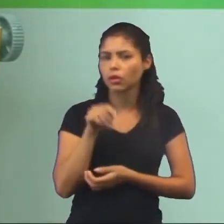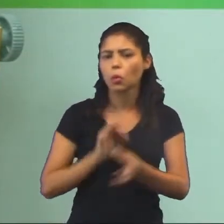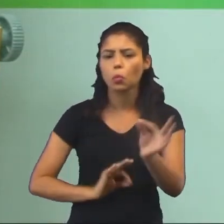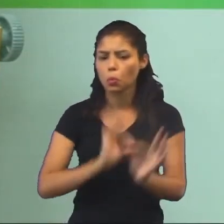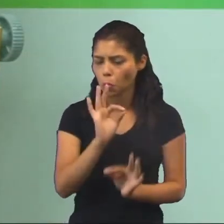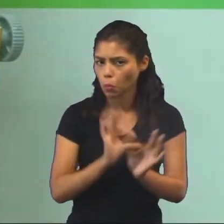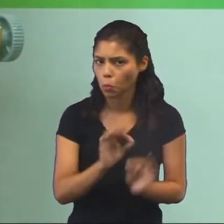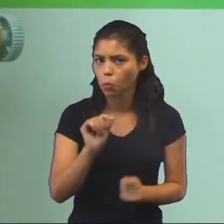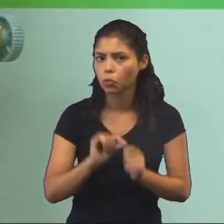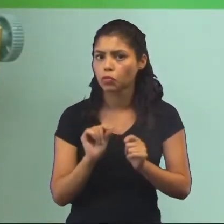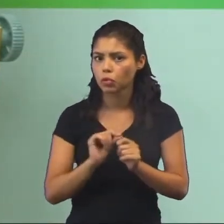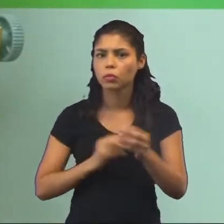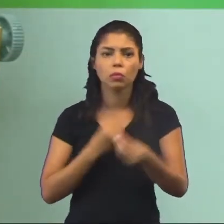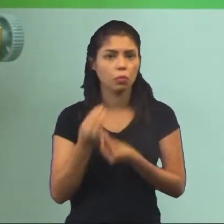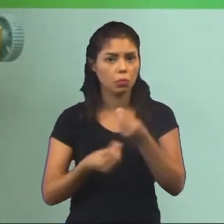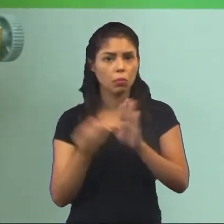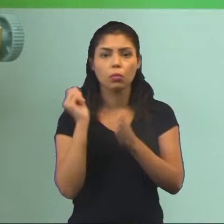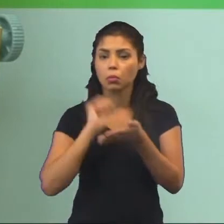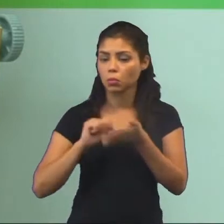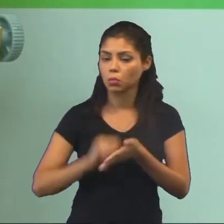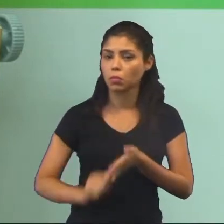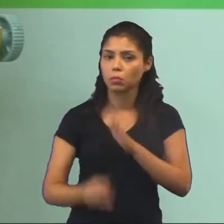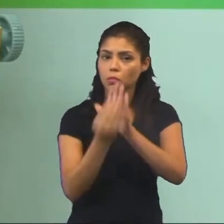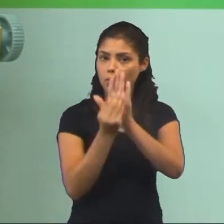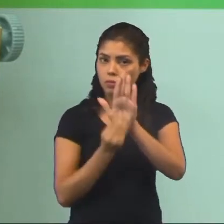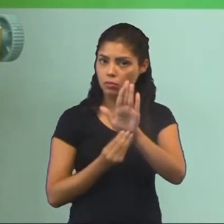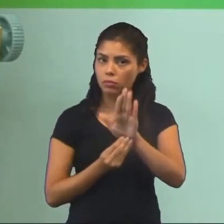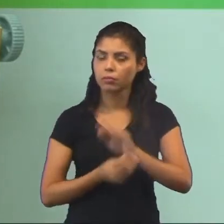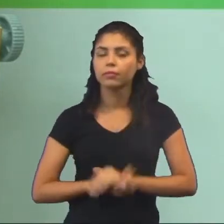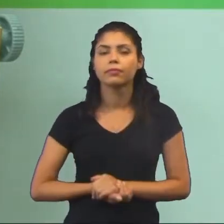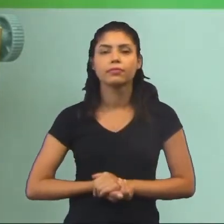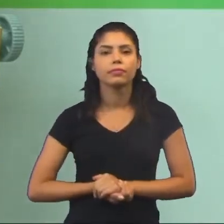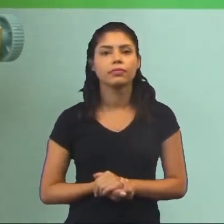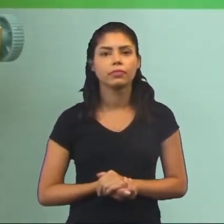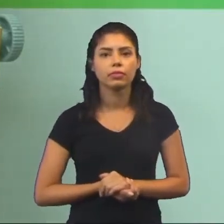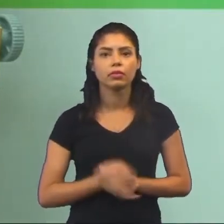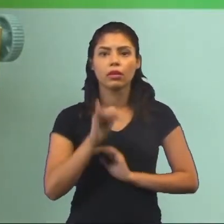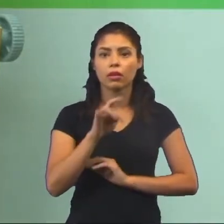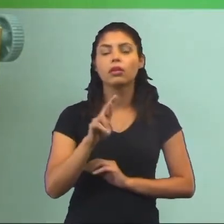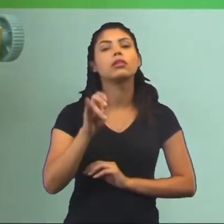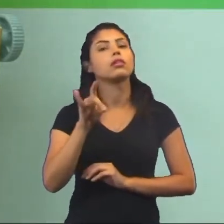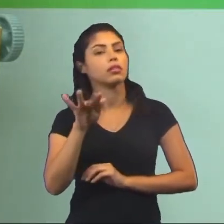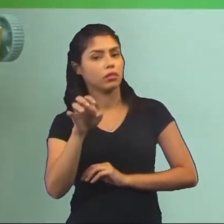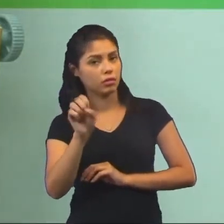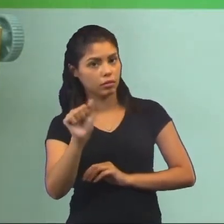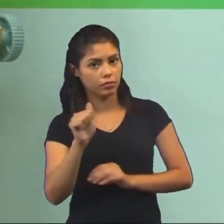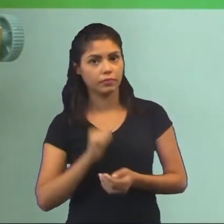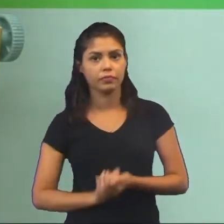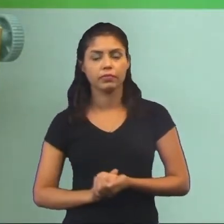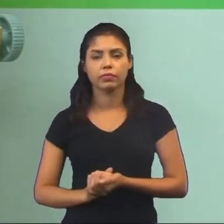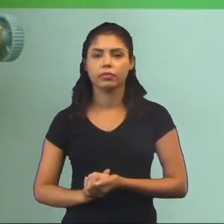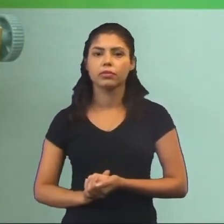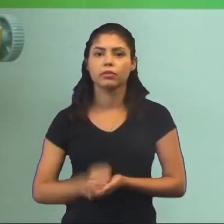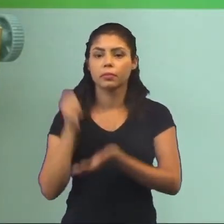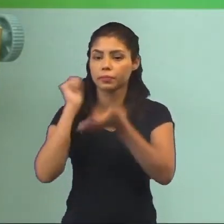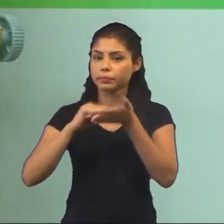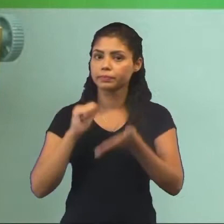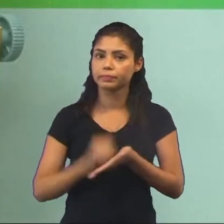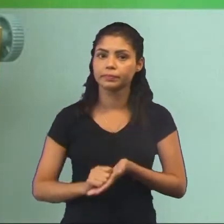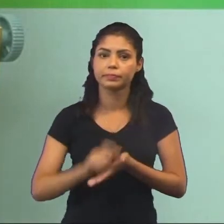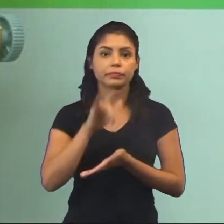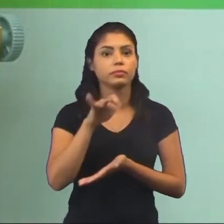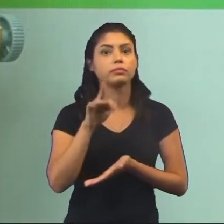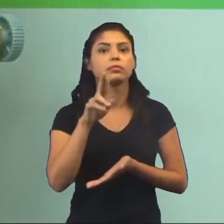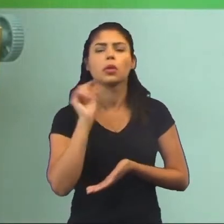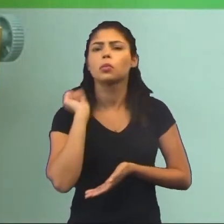modo de preparo que está escrito em uma lista, em lista? Os ingredientes, eles estão escritos em